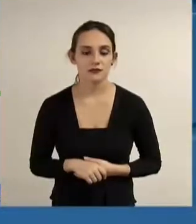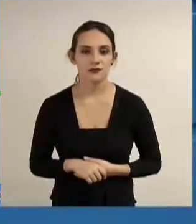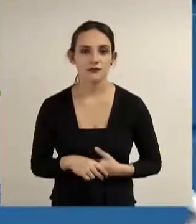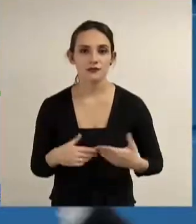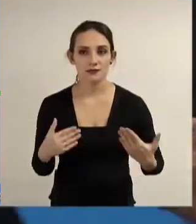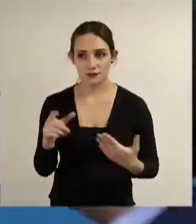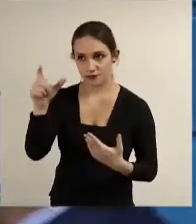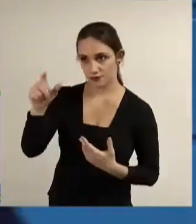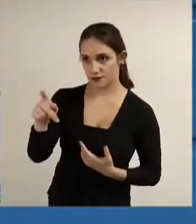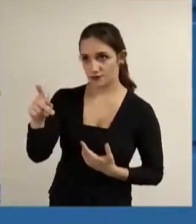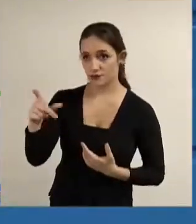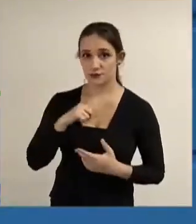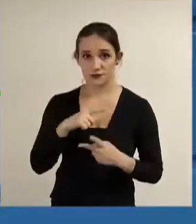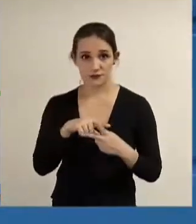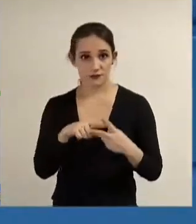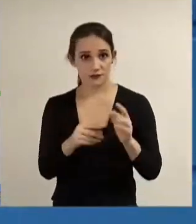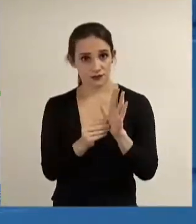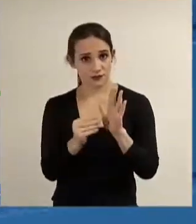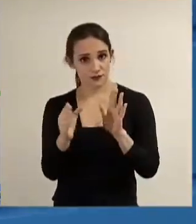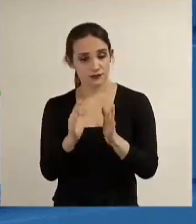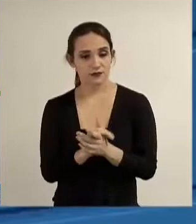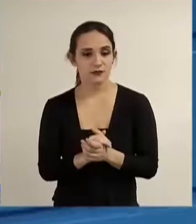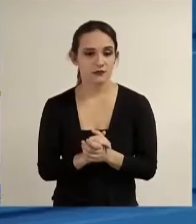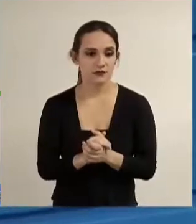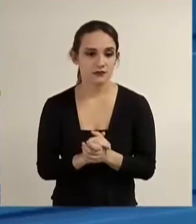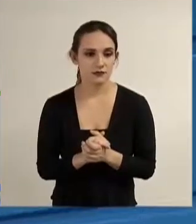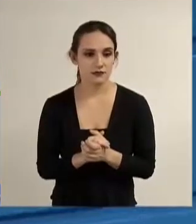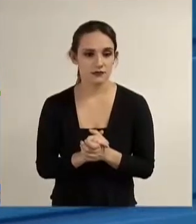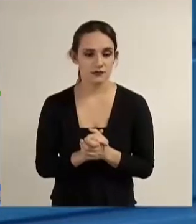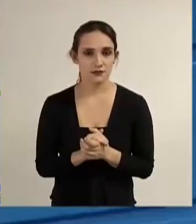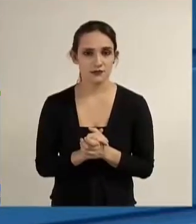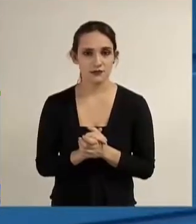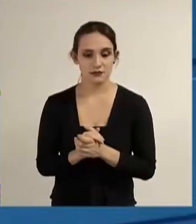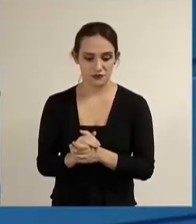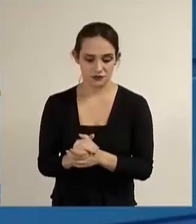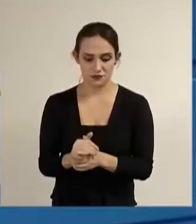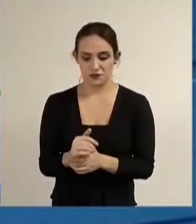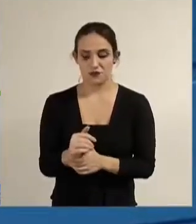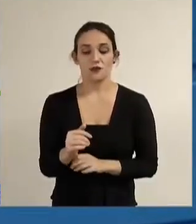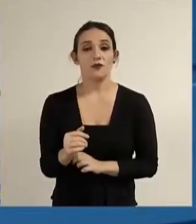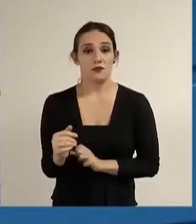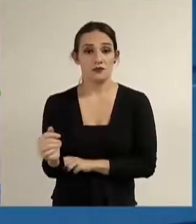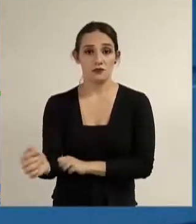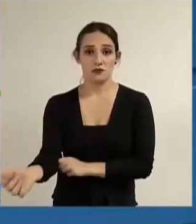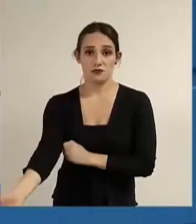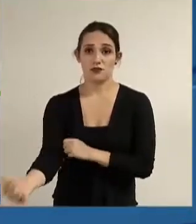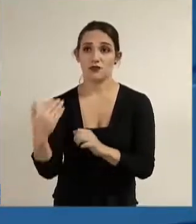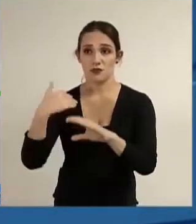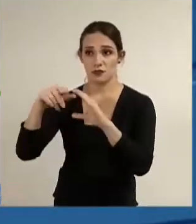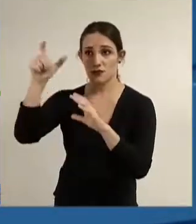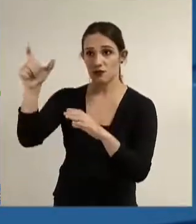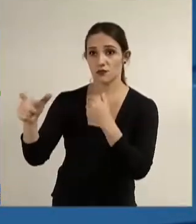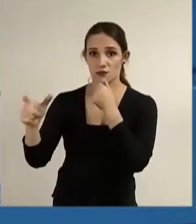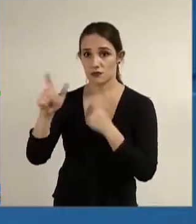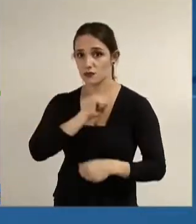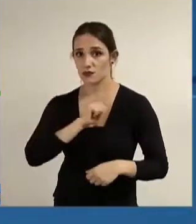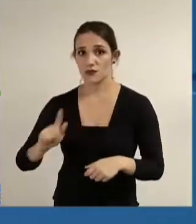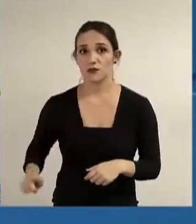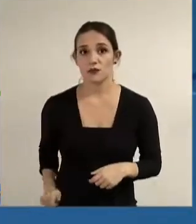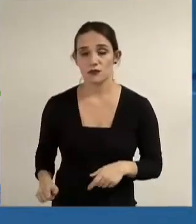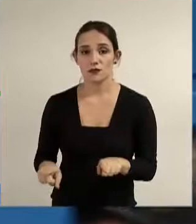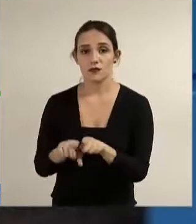Senhor presidente, para apresentar duas indicações encaminhadas ao excelentíssimo governador, com cópia ao secretário de Estado